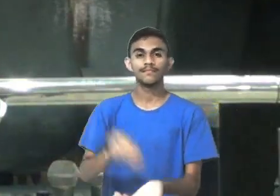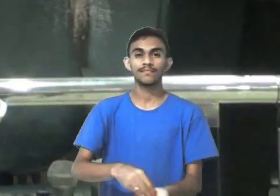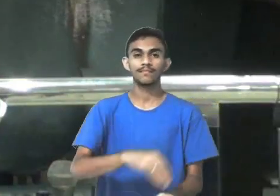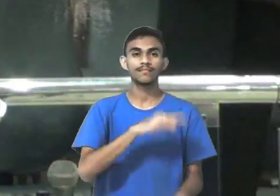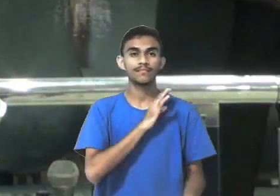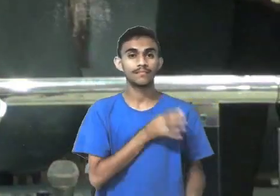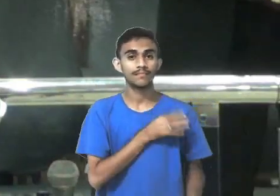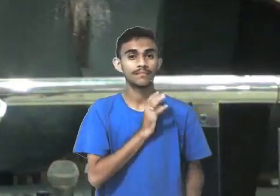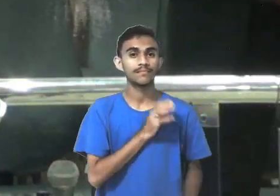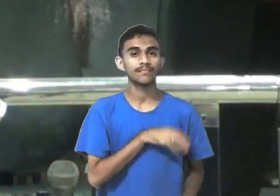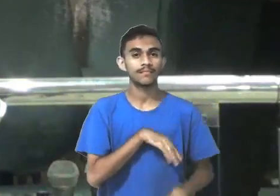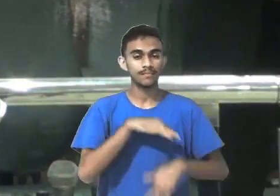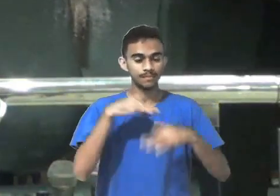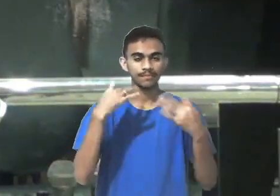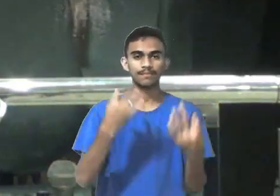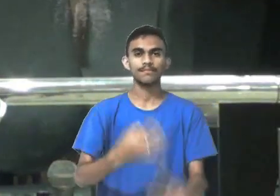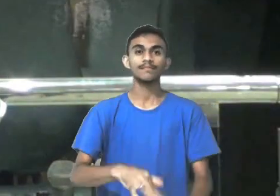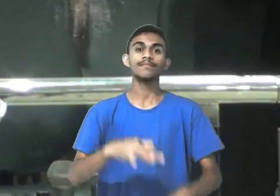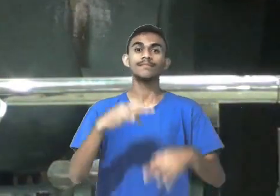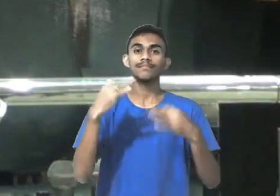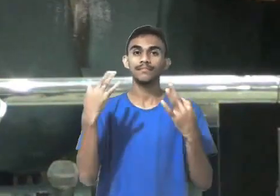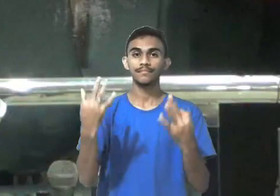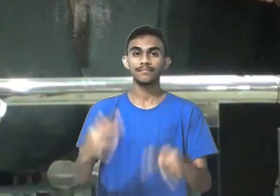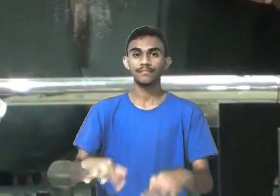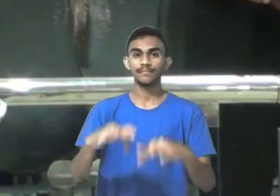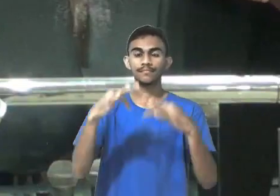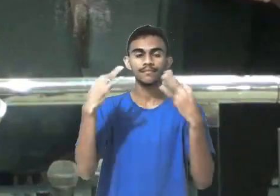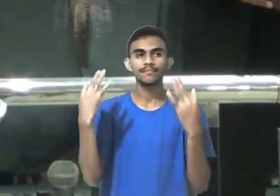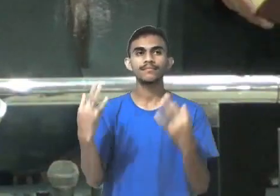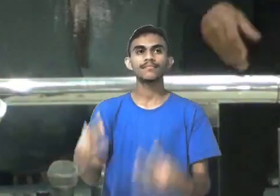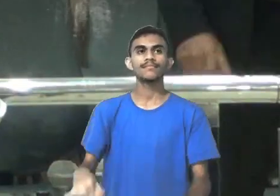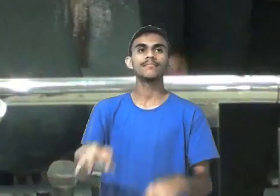Falta o coração